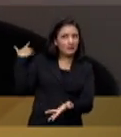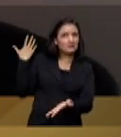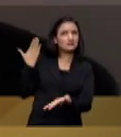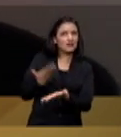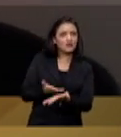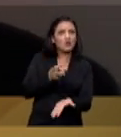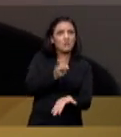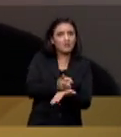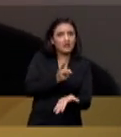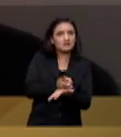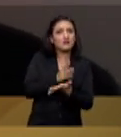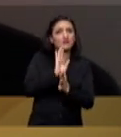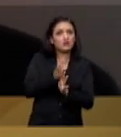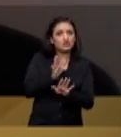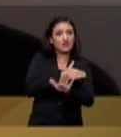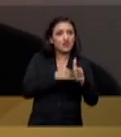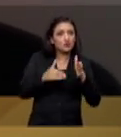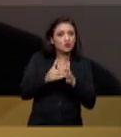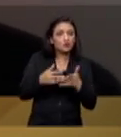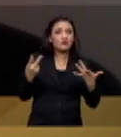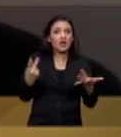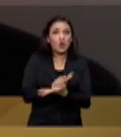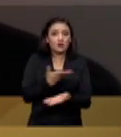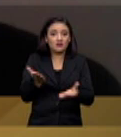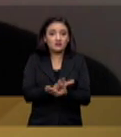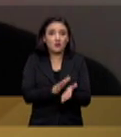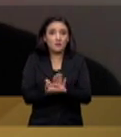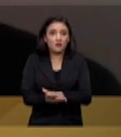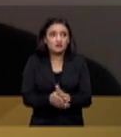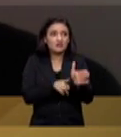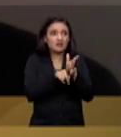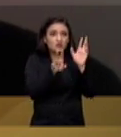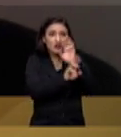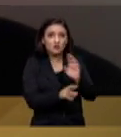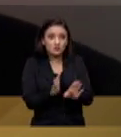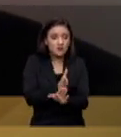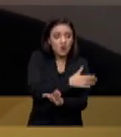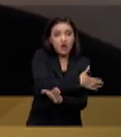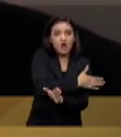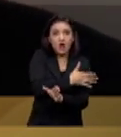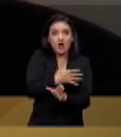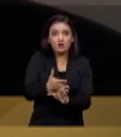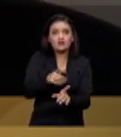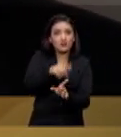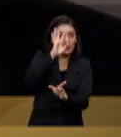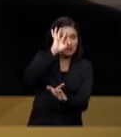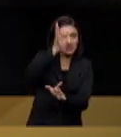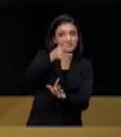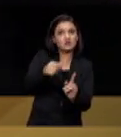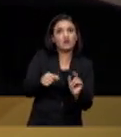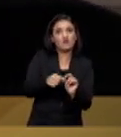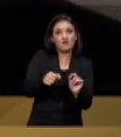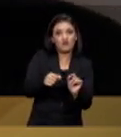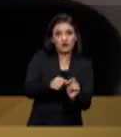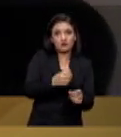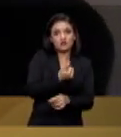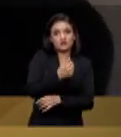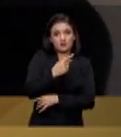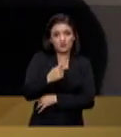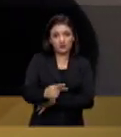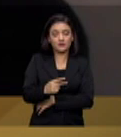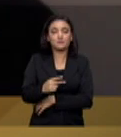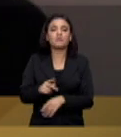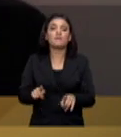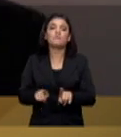os atos processuais instrutórios e decisórios praticados nas ações penais e que especifica e